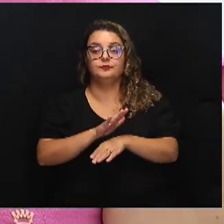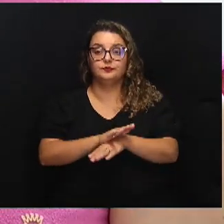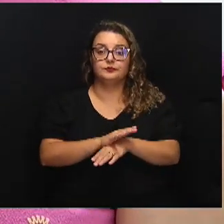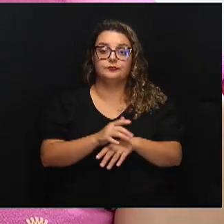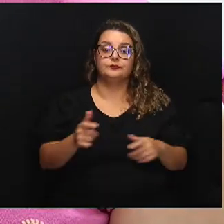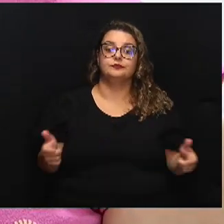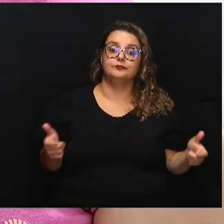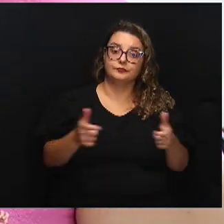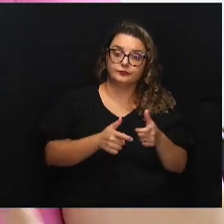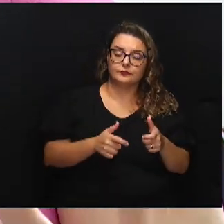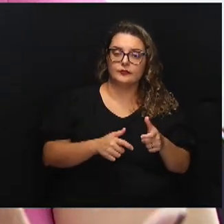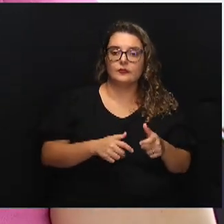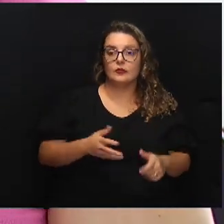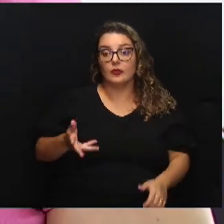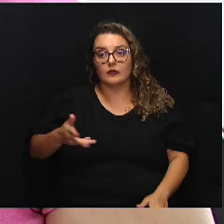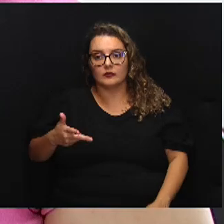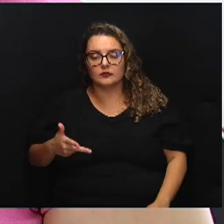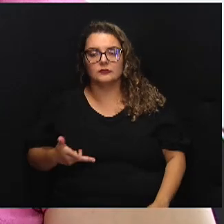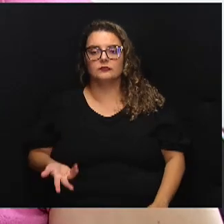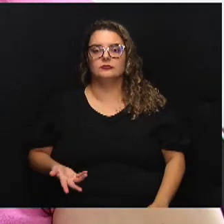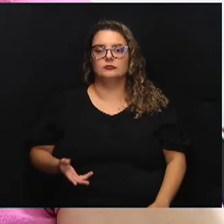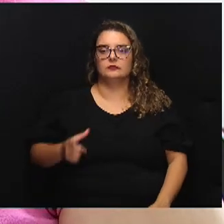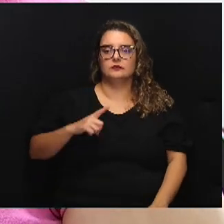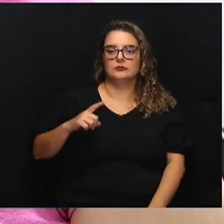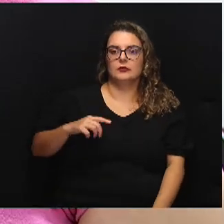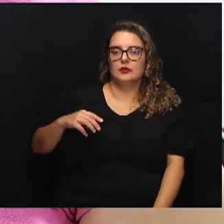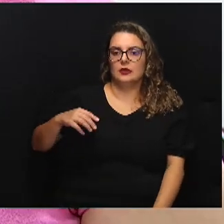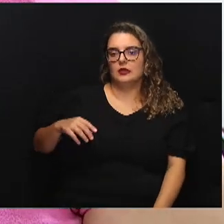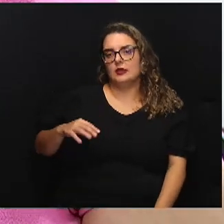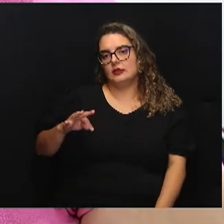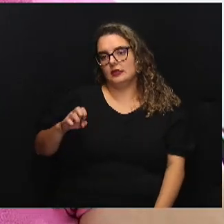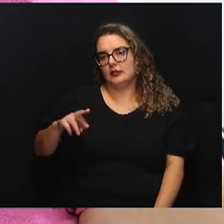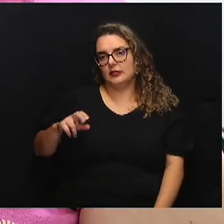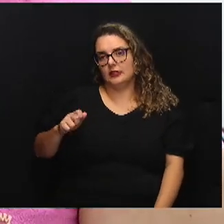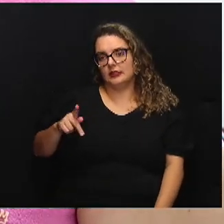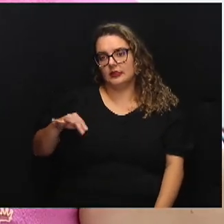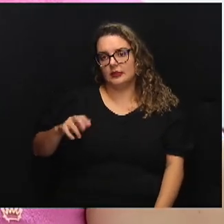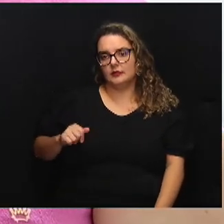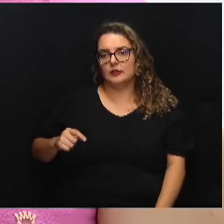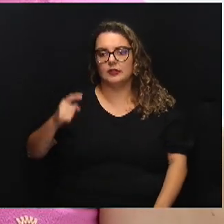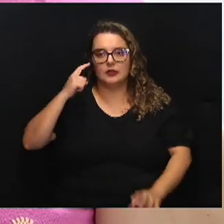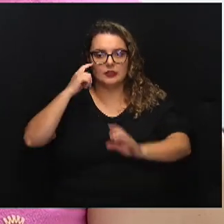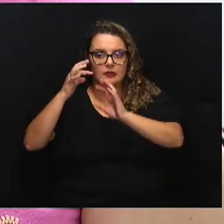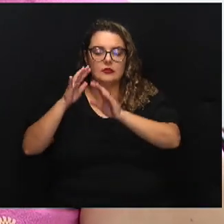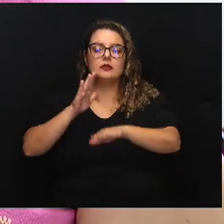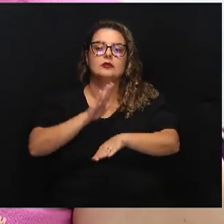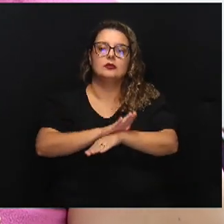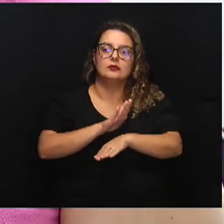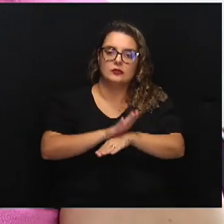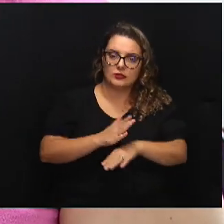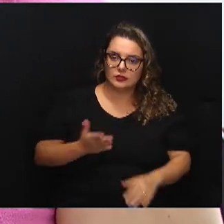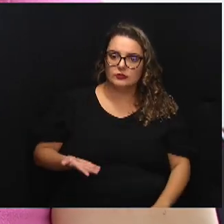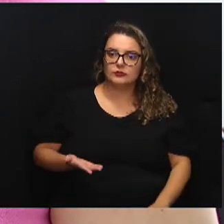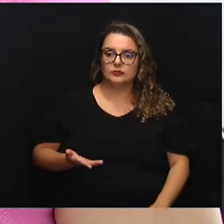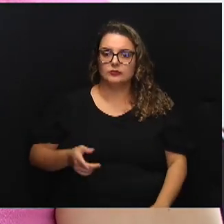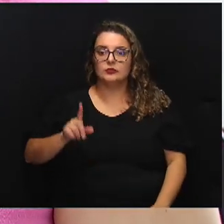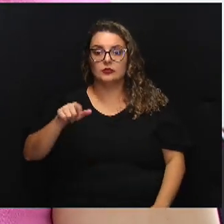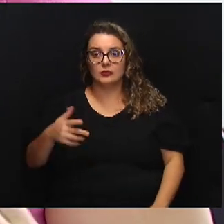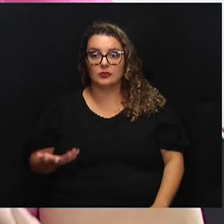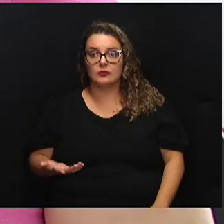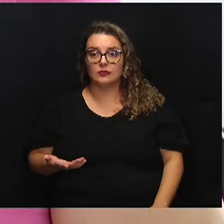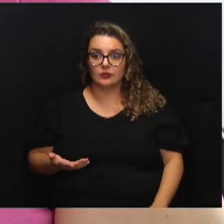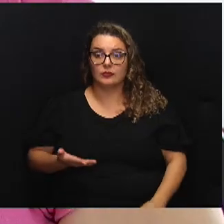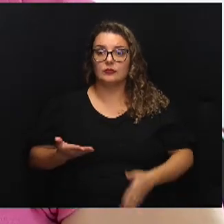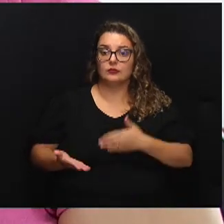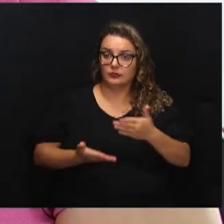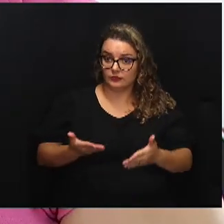doença. A gente tem a terapia neural também, que é um tratamento também integrativo que ajuda muito. Acho que é um dos tratamentos